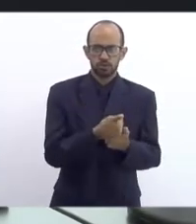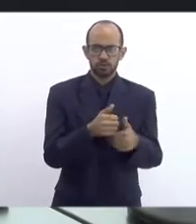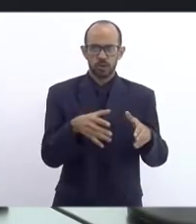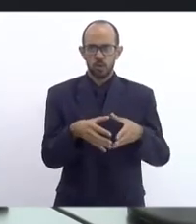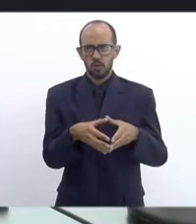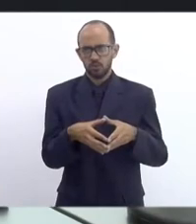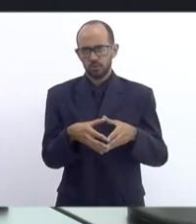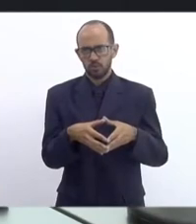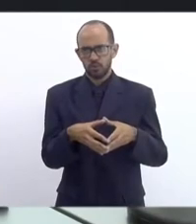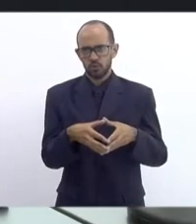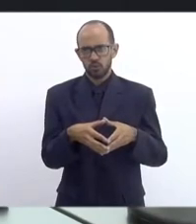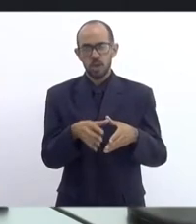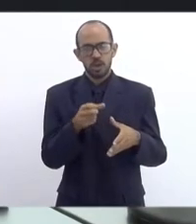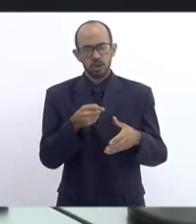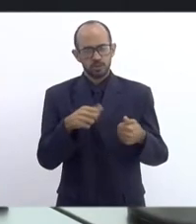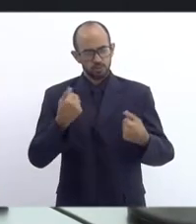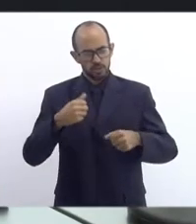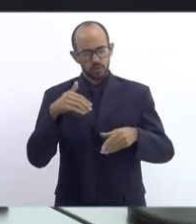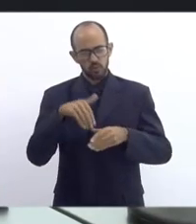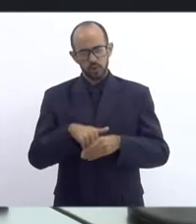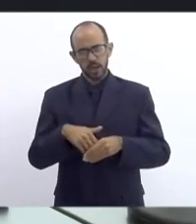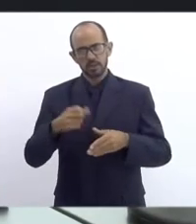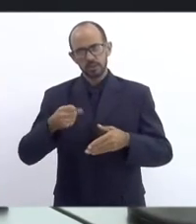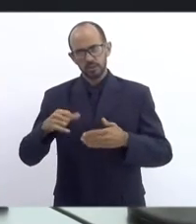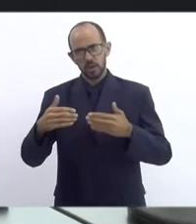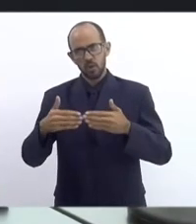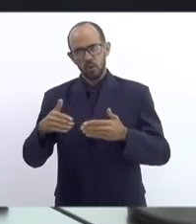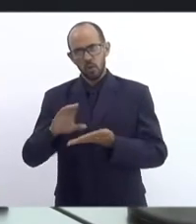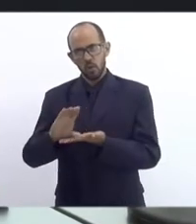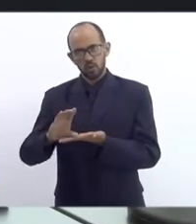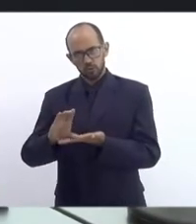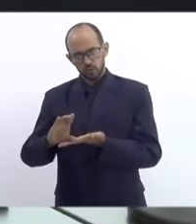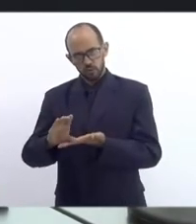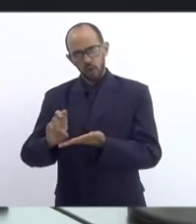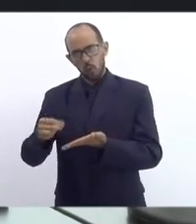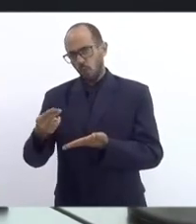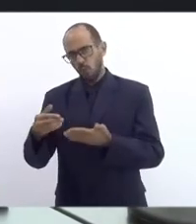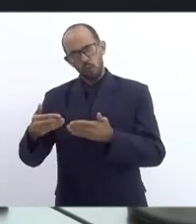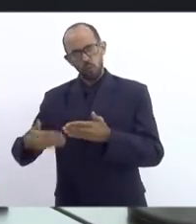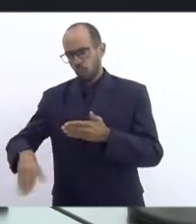que votar se o substitutivo da comissão é constitucional ou não.